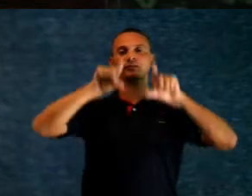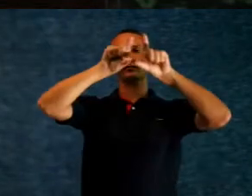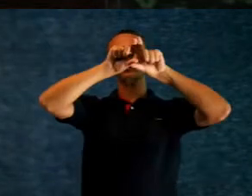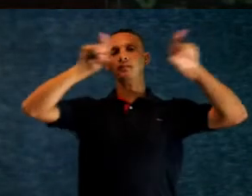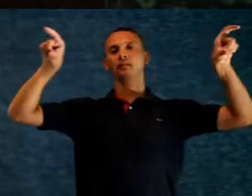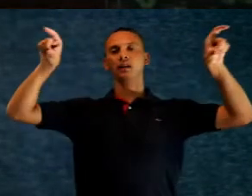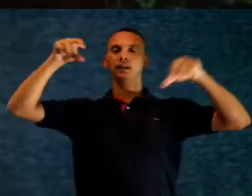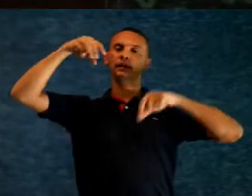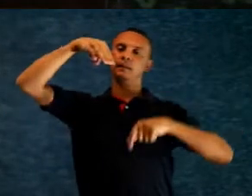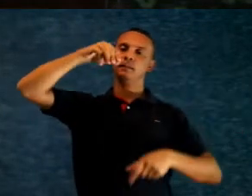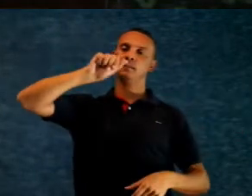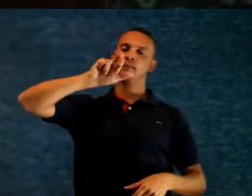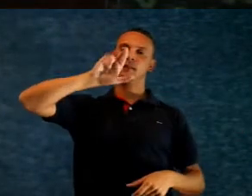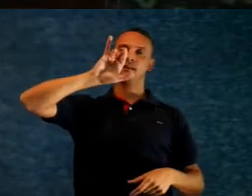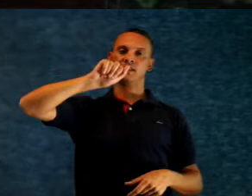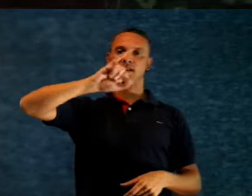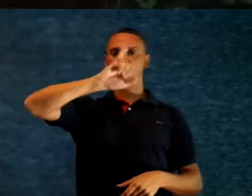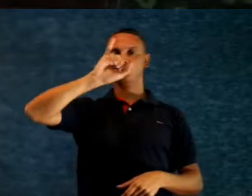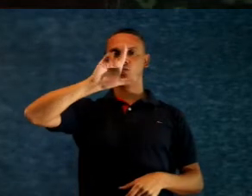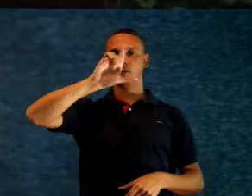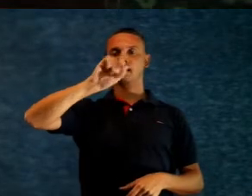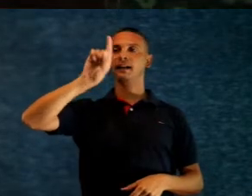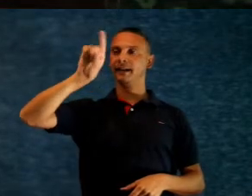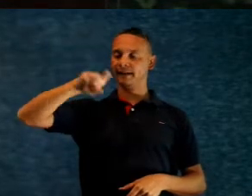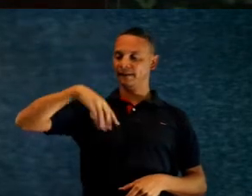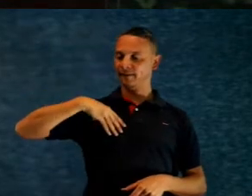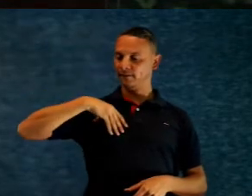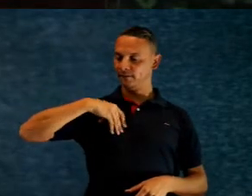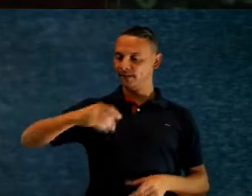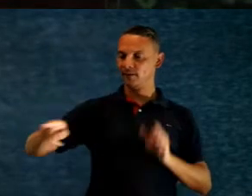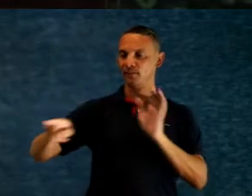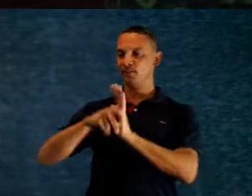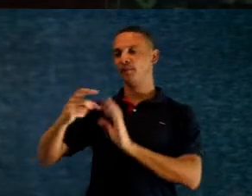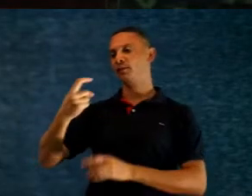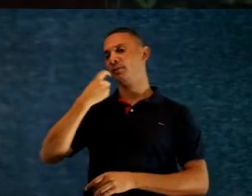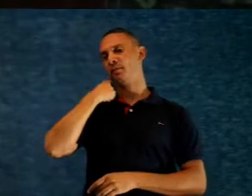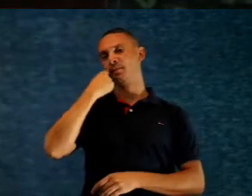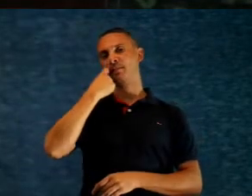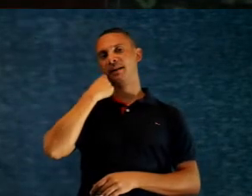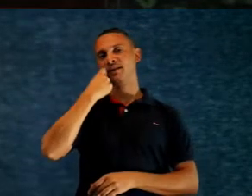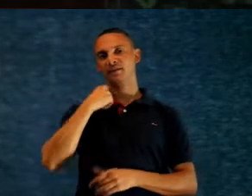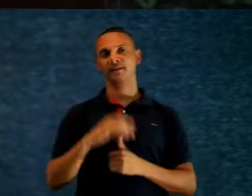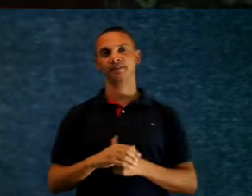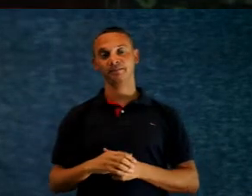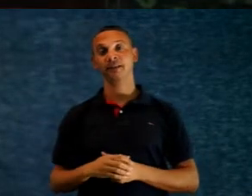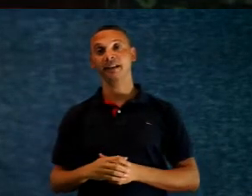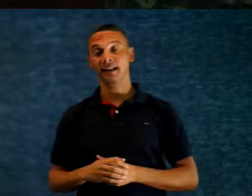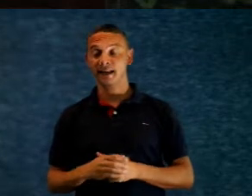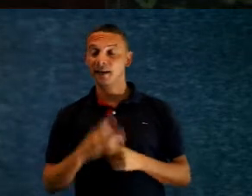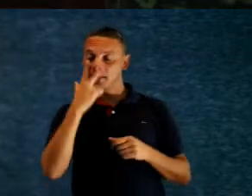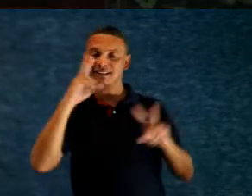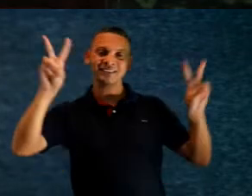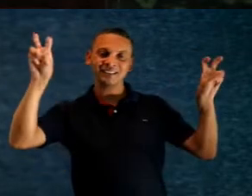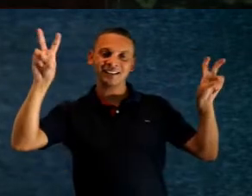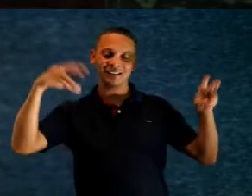de peixe, né? Aludindo àquela uma expressão que se usa tanto no meu Ceará, de dizer filho de peixe, peixinho